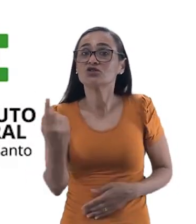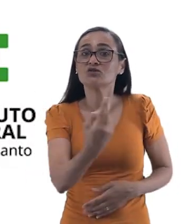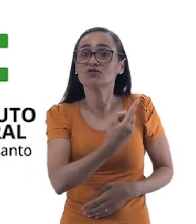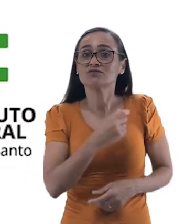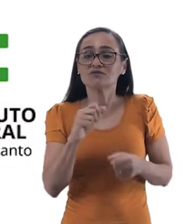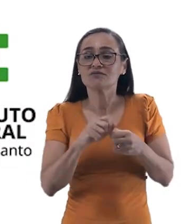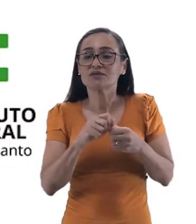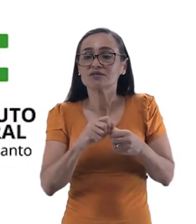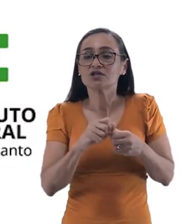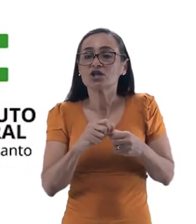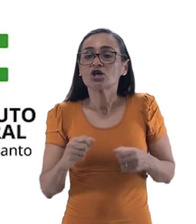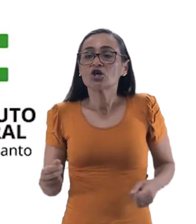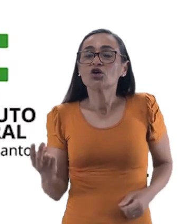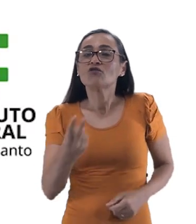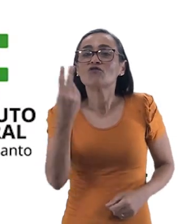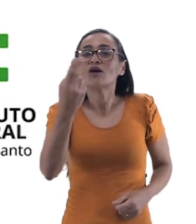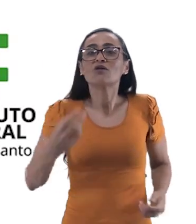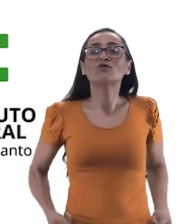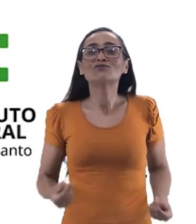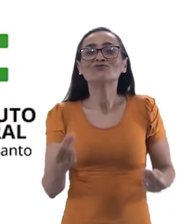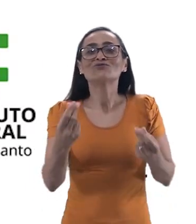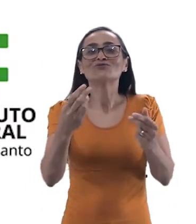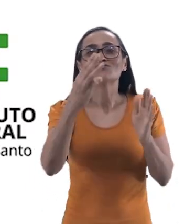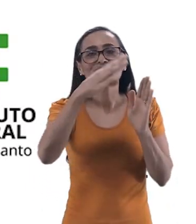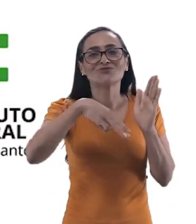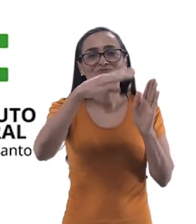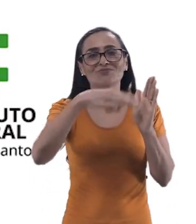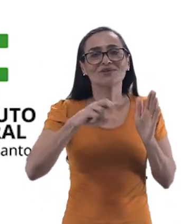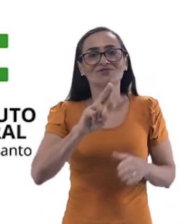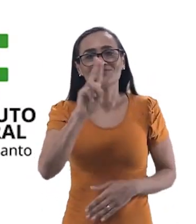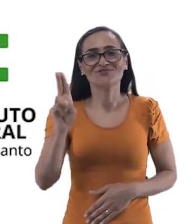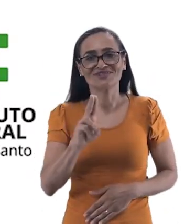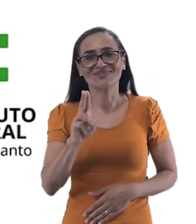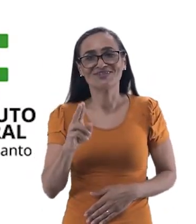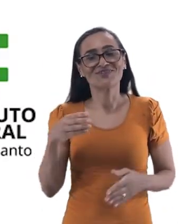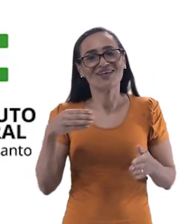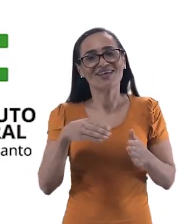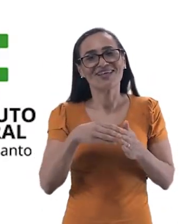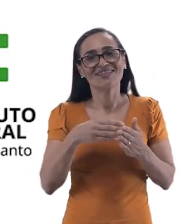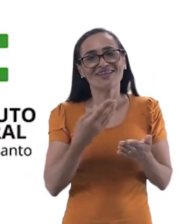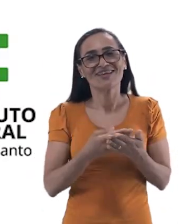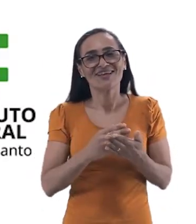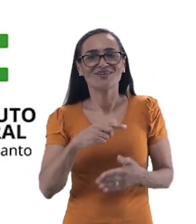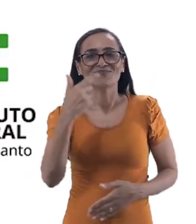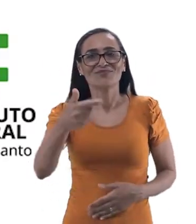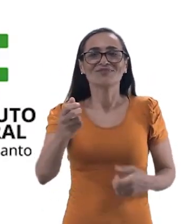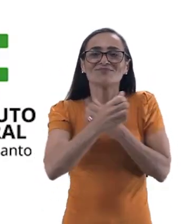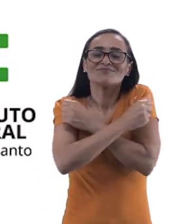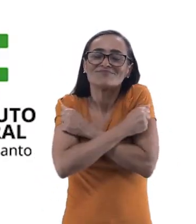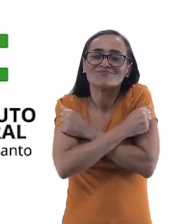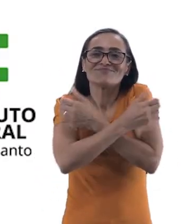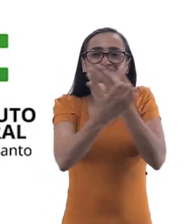atividade que nós vamos apurar o custo dos objetos de custos através desse método. Até a próxima, um grande abraço.